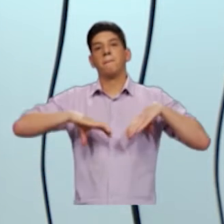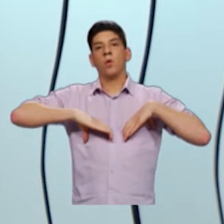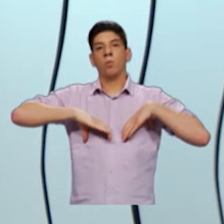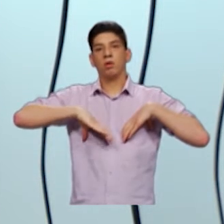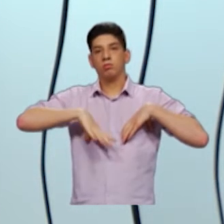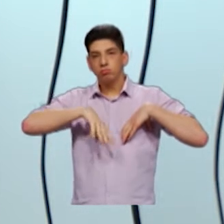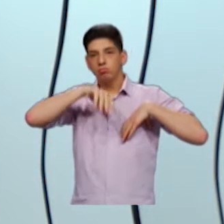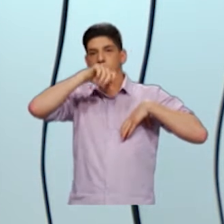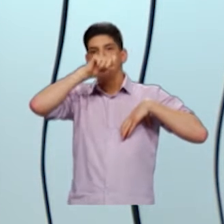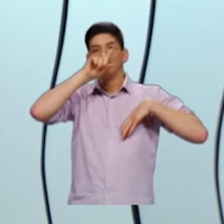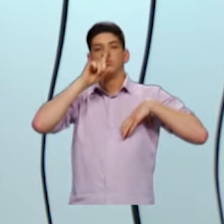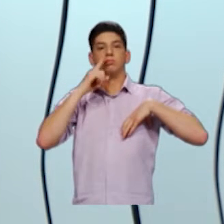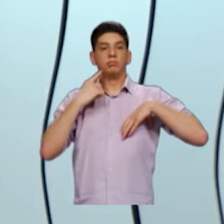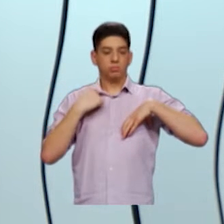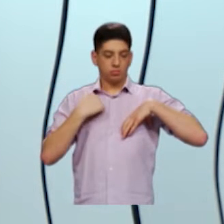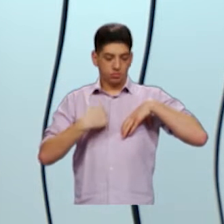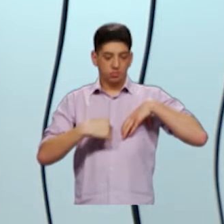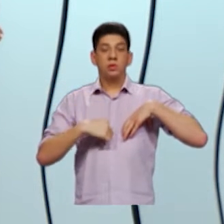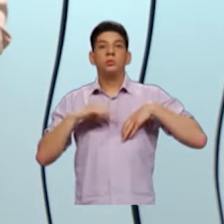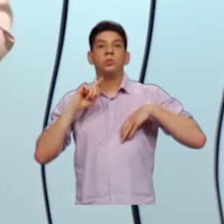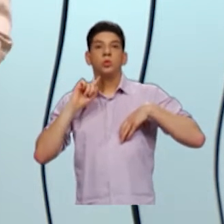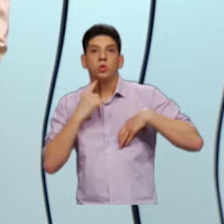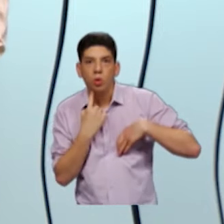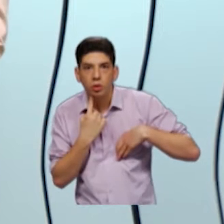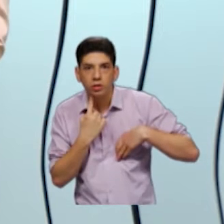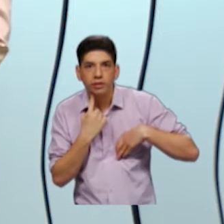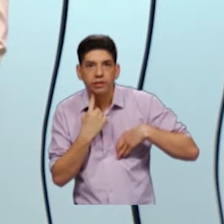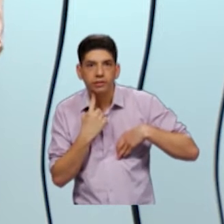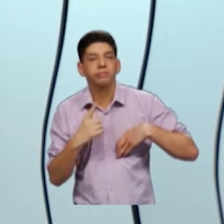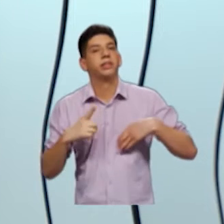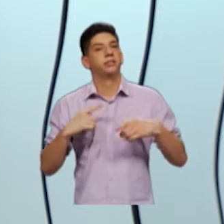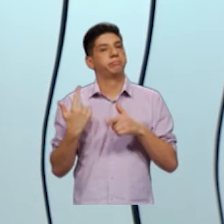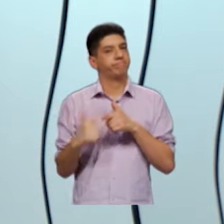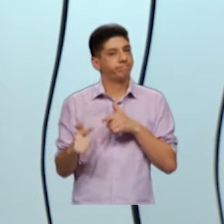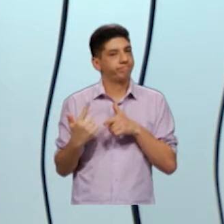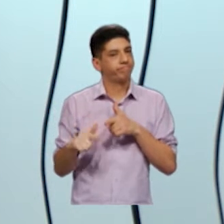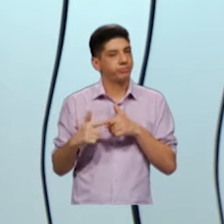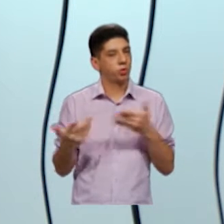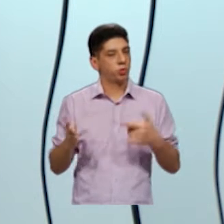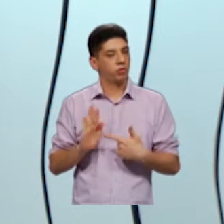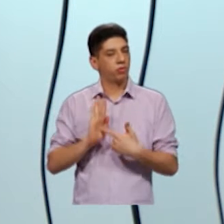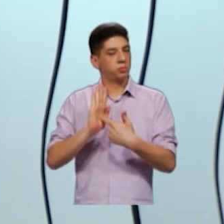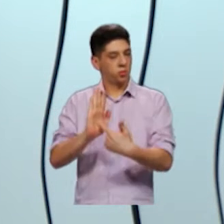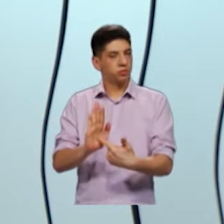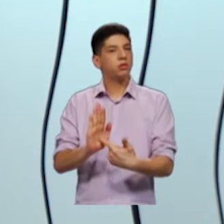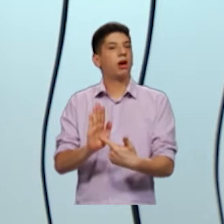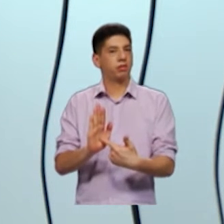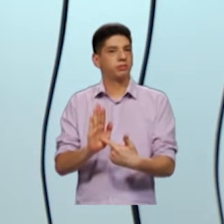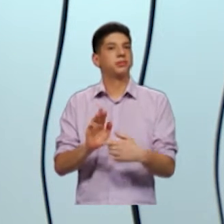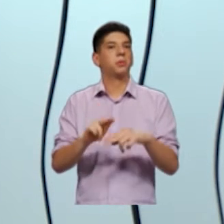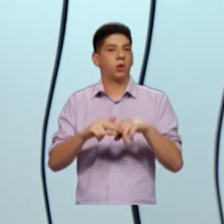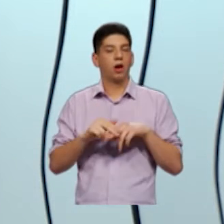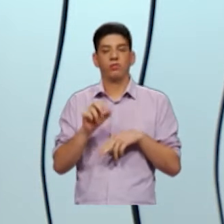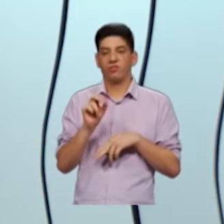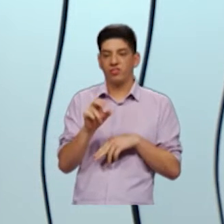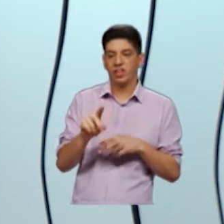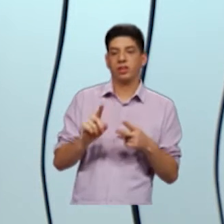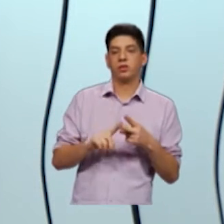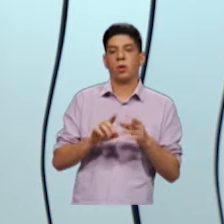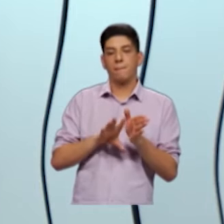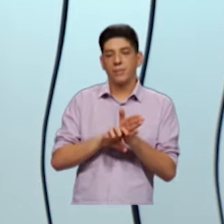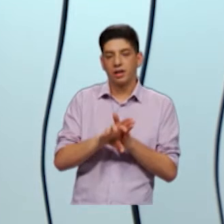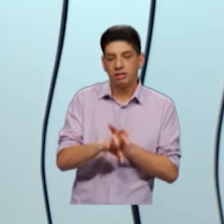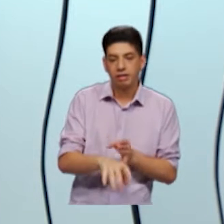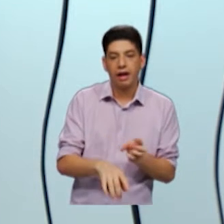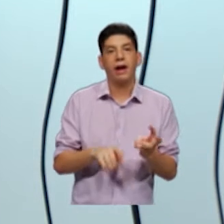receber essas impurezas e vai trazer aí vários transtornos que a gente vai falar aqui hoje, que são ocasionados pelos vírus, bactérias,